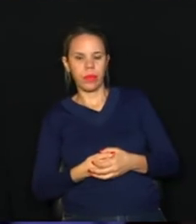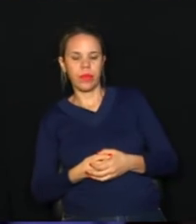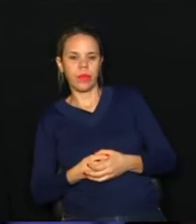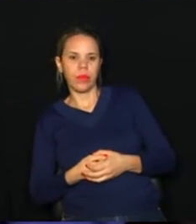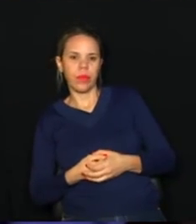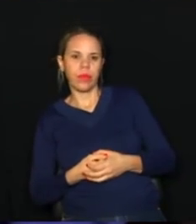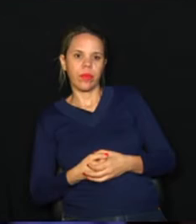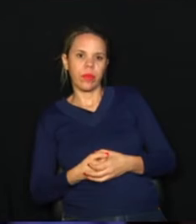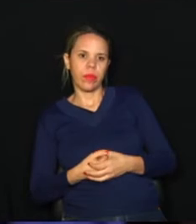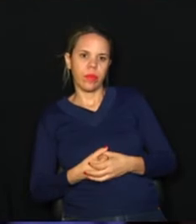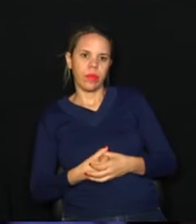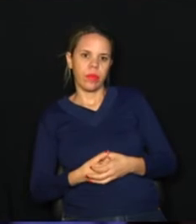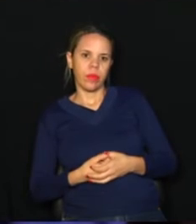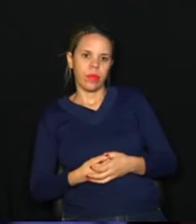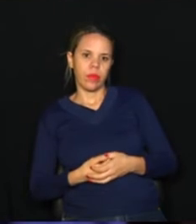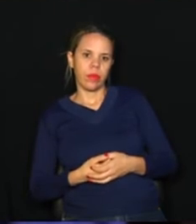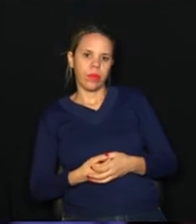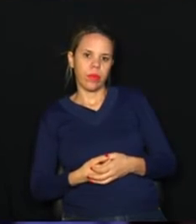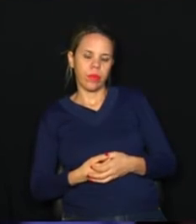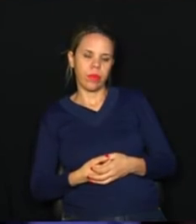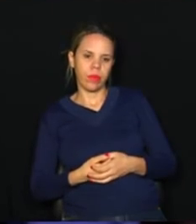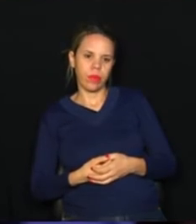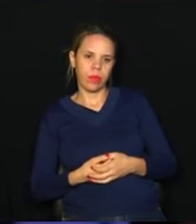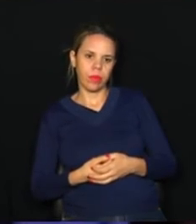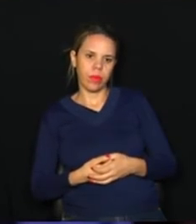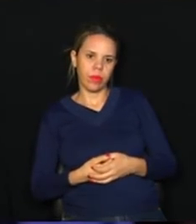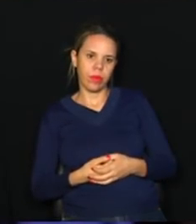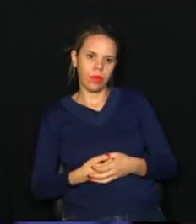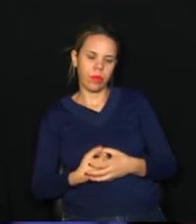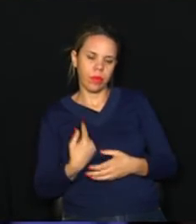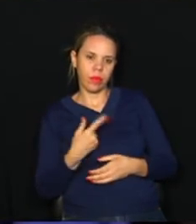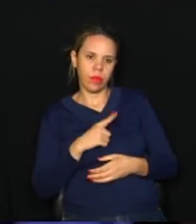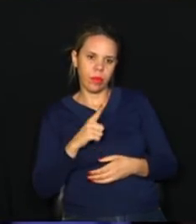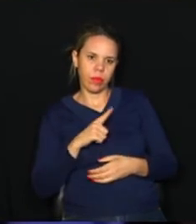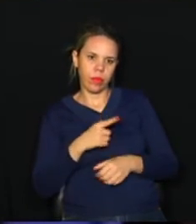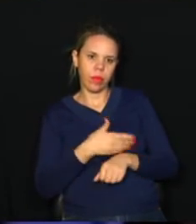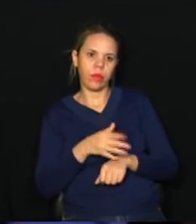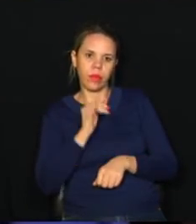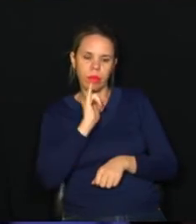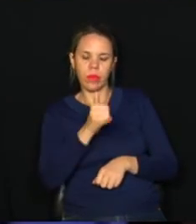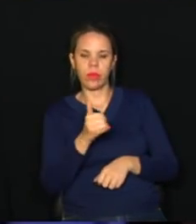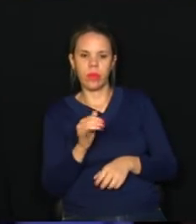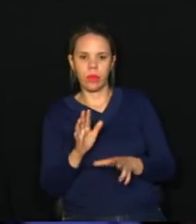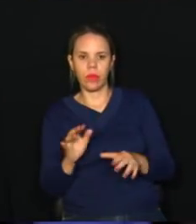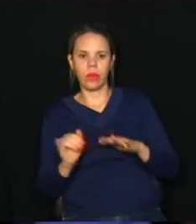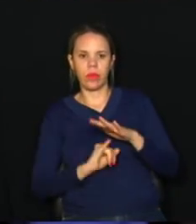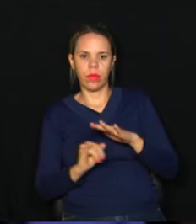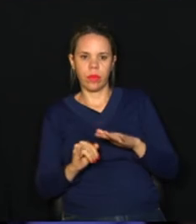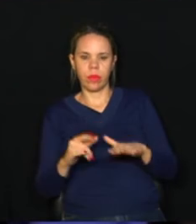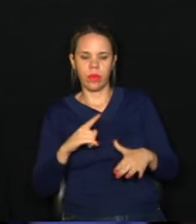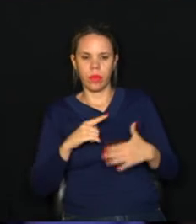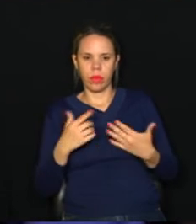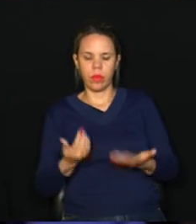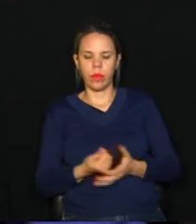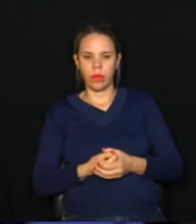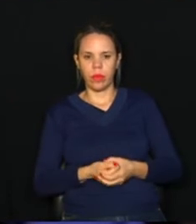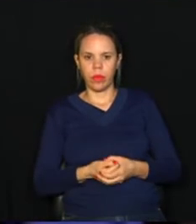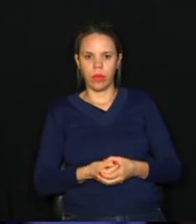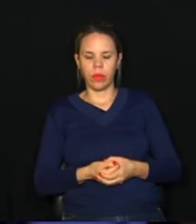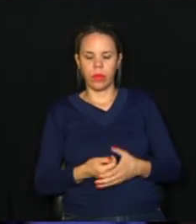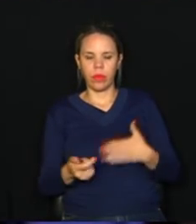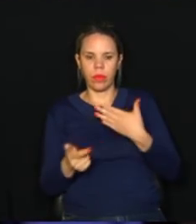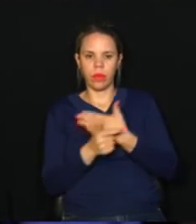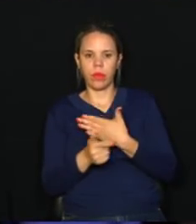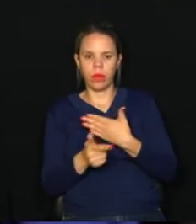Então, o que a gente postula é que essas instituições têm um